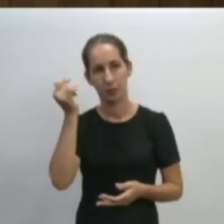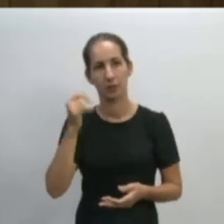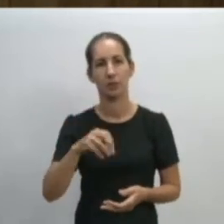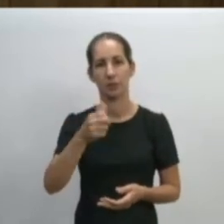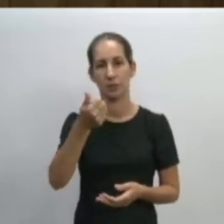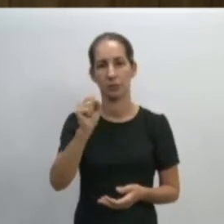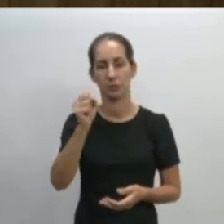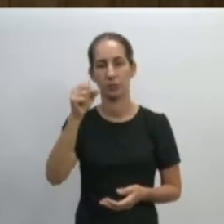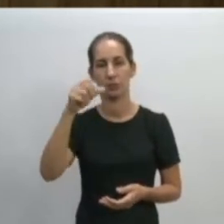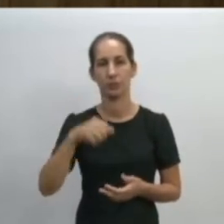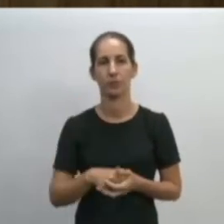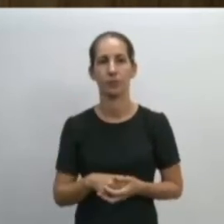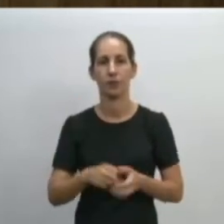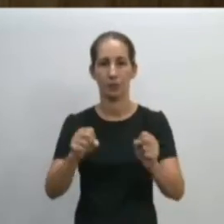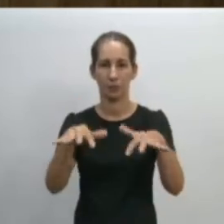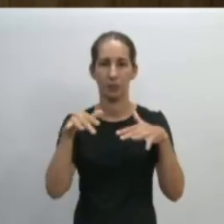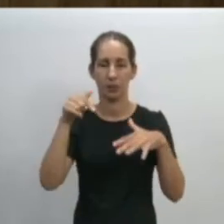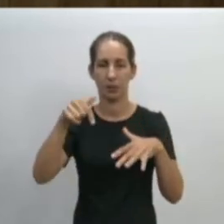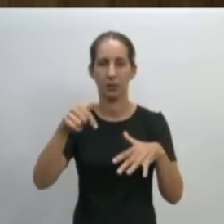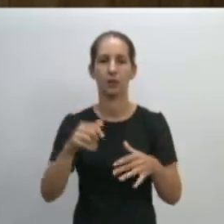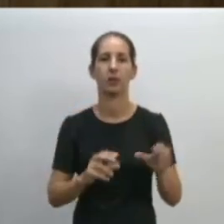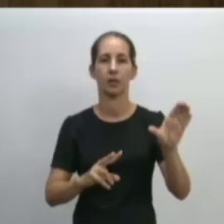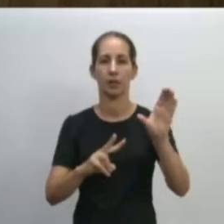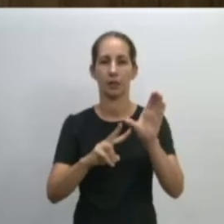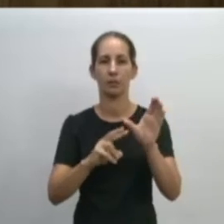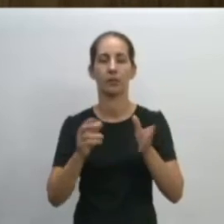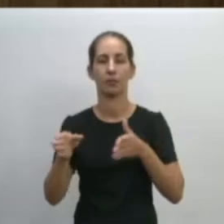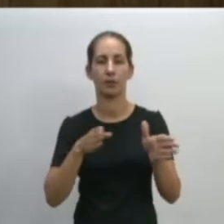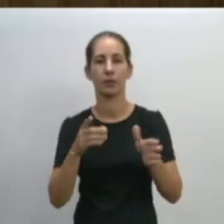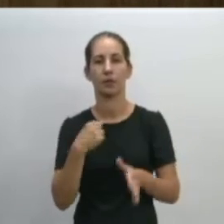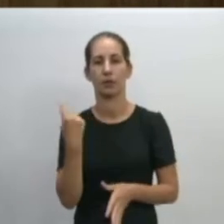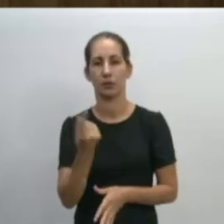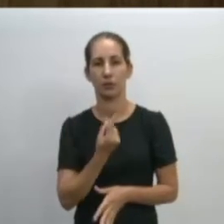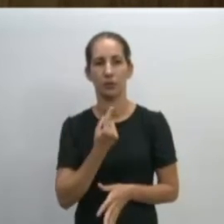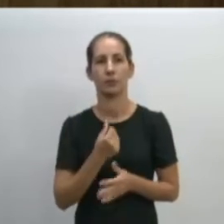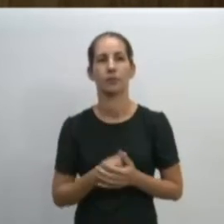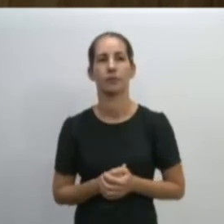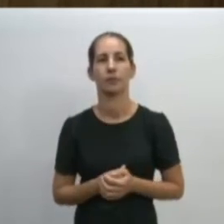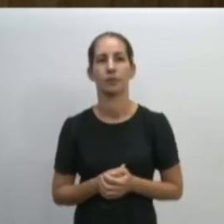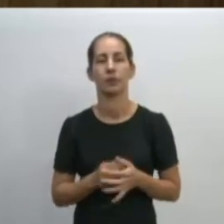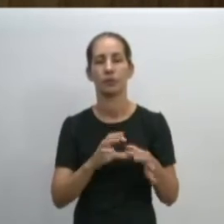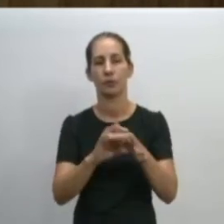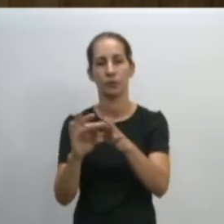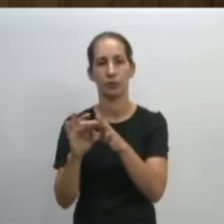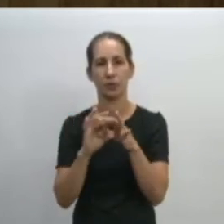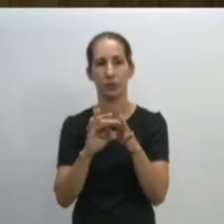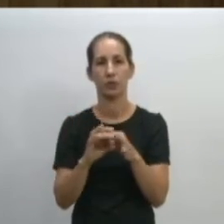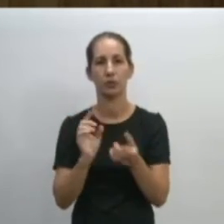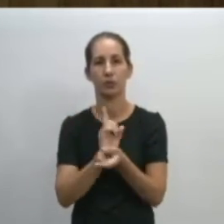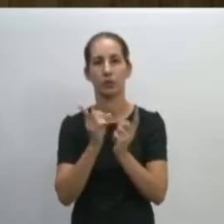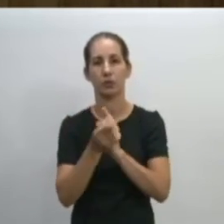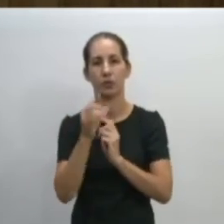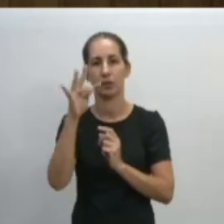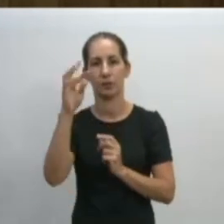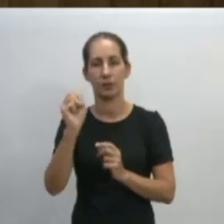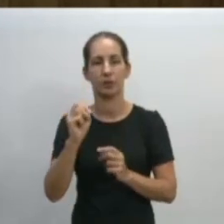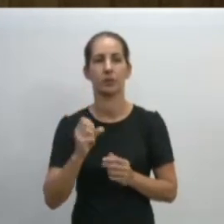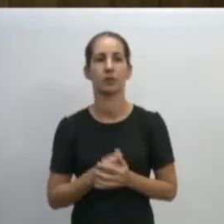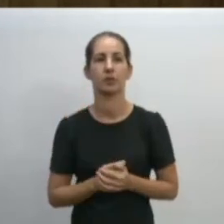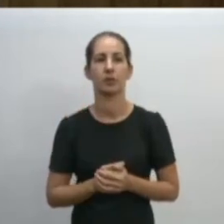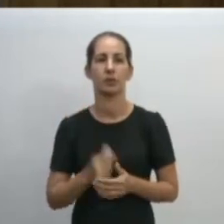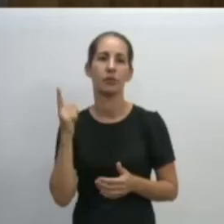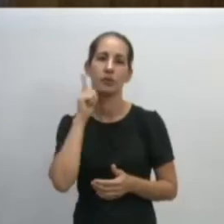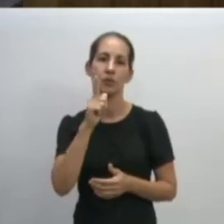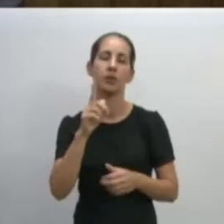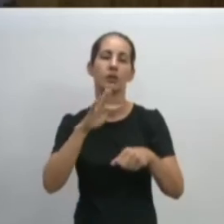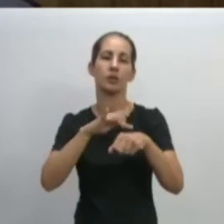às 18 horas, no plenário da Câmara, mandato do vereador Luciano Nascimento, Unidos contra a Diabetes. Vamos vencer